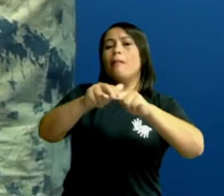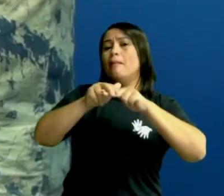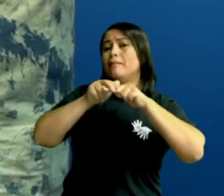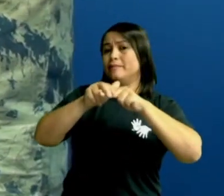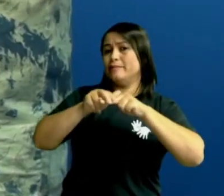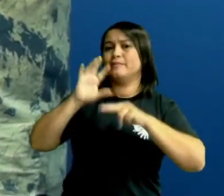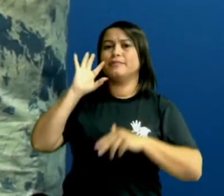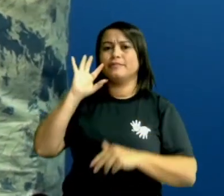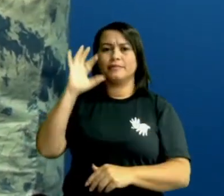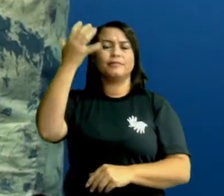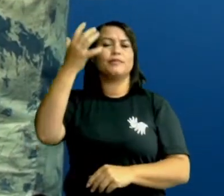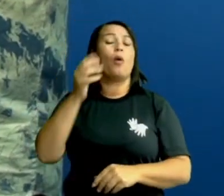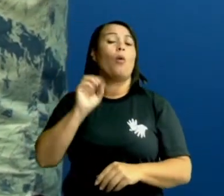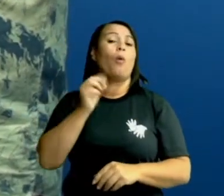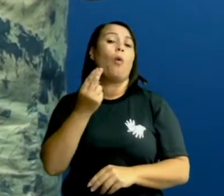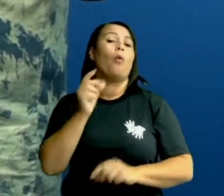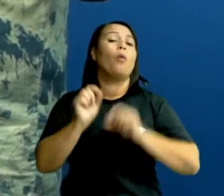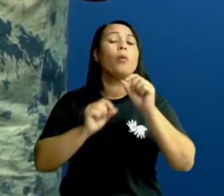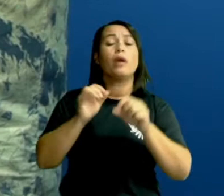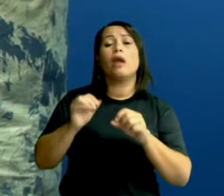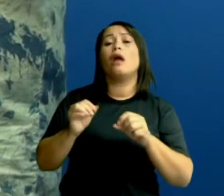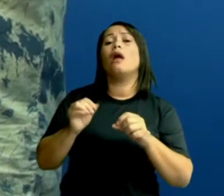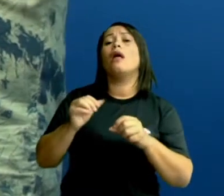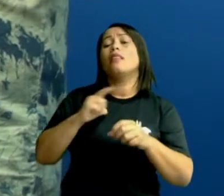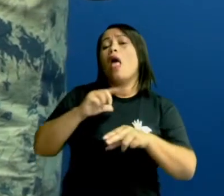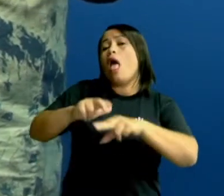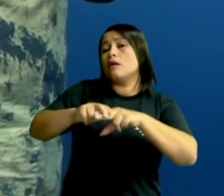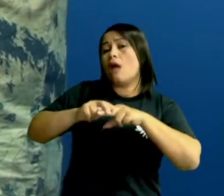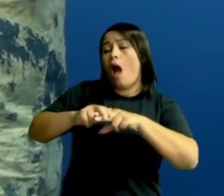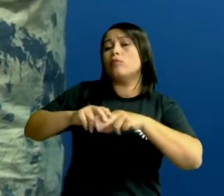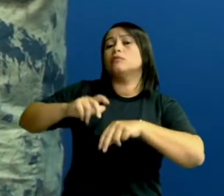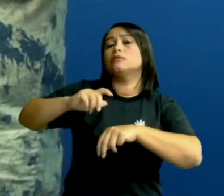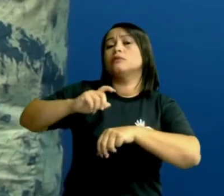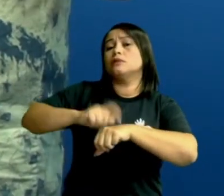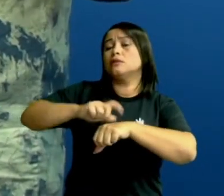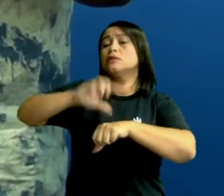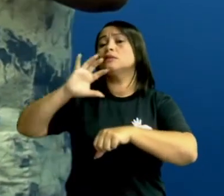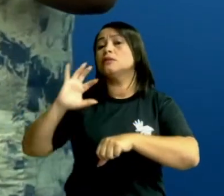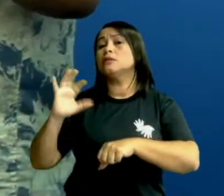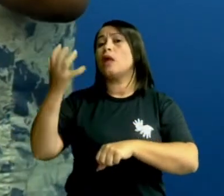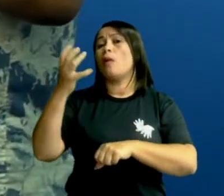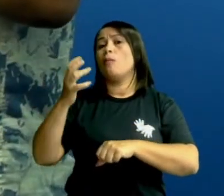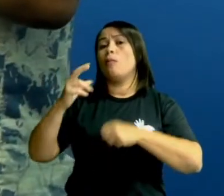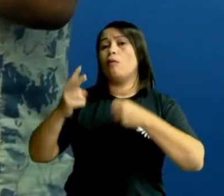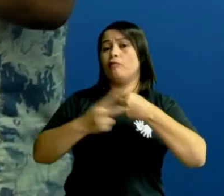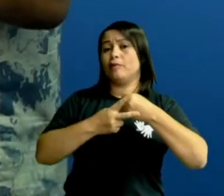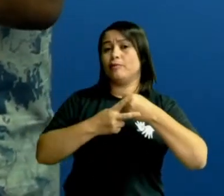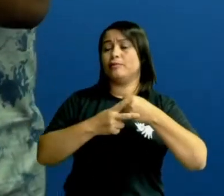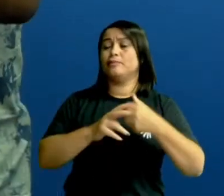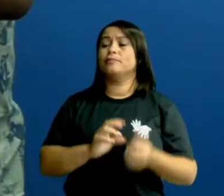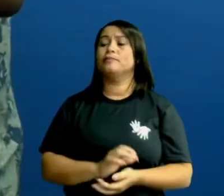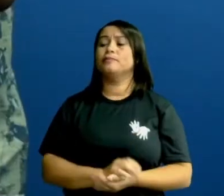circunstâncias temporais, ou seja, circunstâncias de tempo ao verbo.